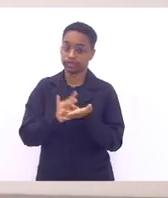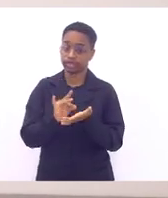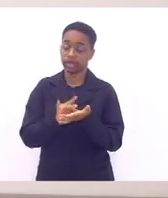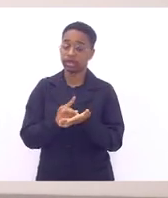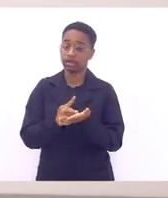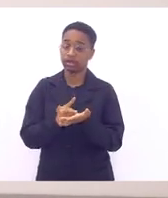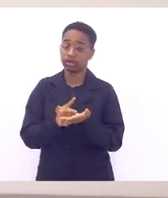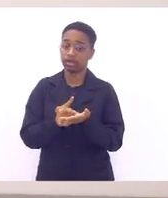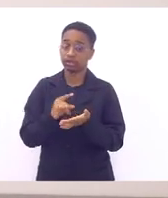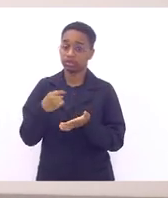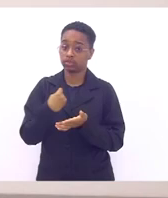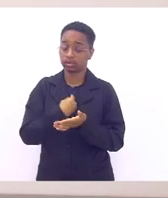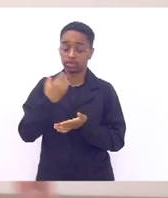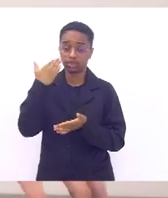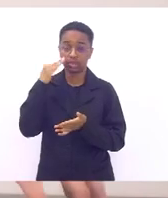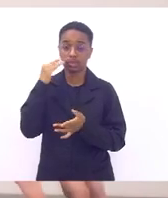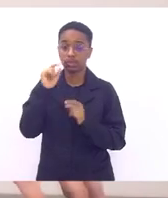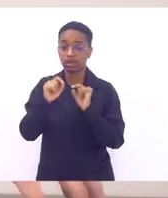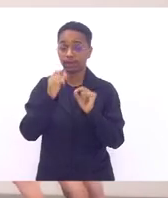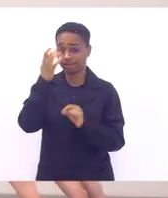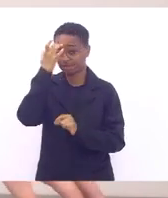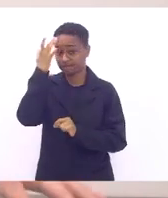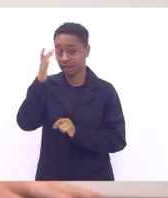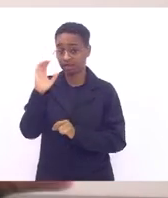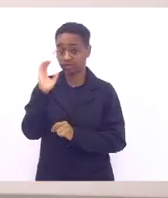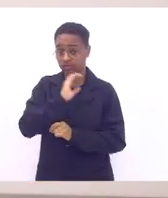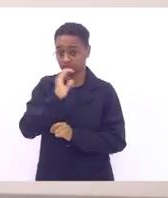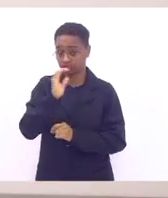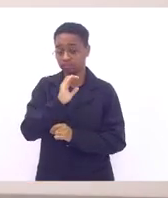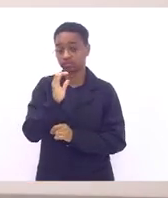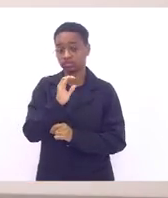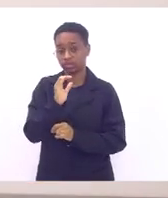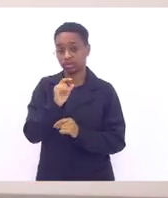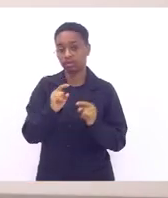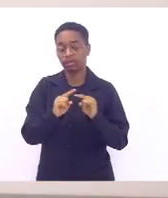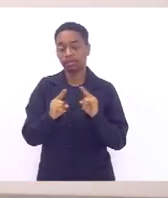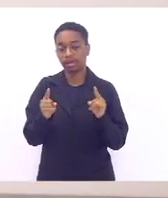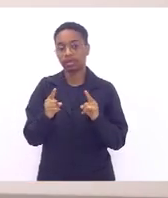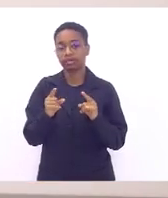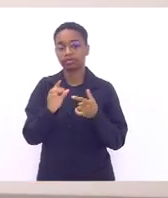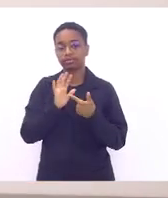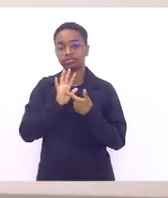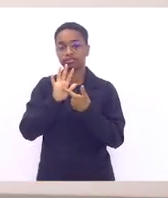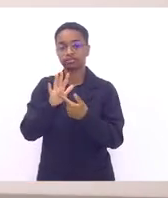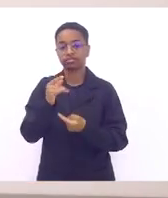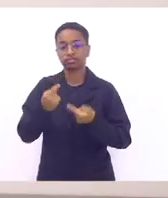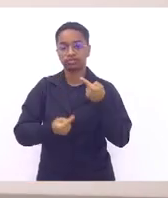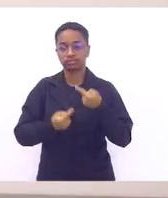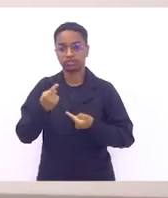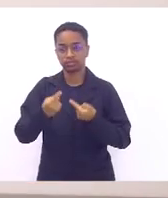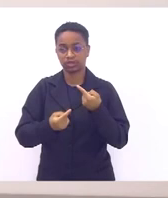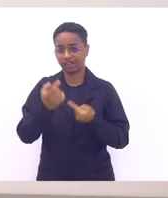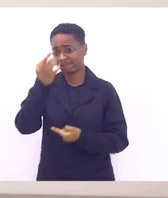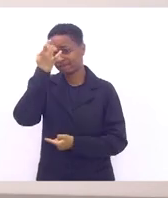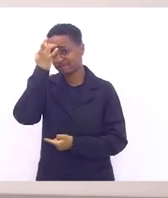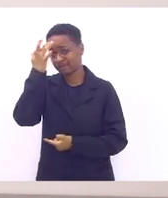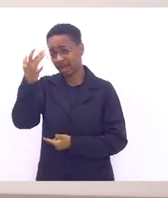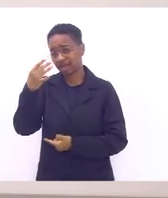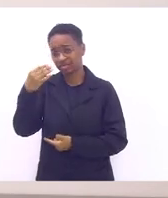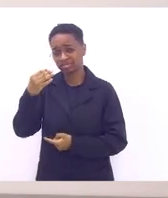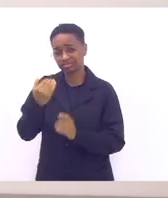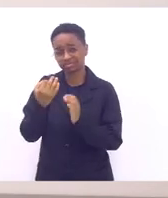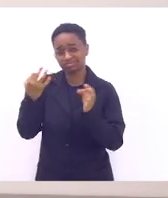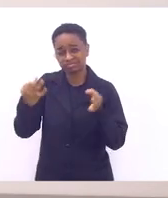SES, a gente entendeu que seria muito mais fácil, muito mais ágil. E, assim, é só para colocar essa discussão. Não está muito fácil